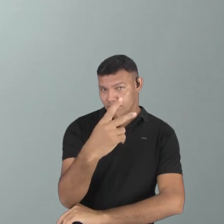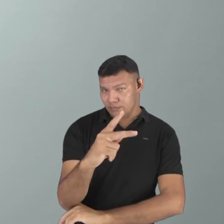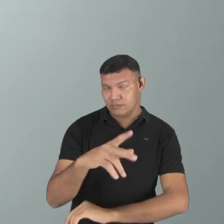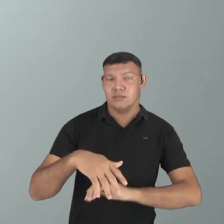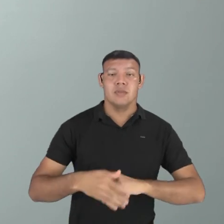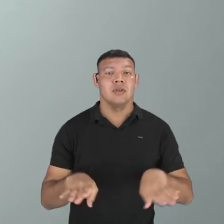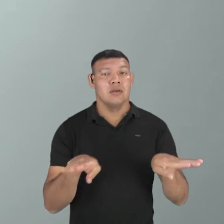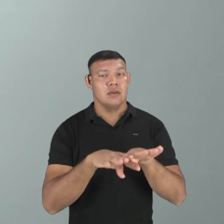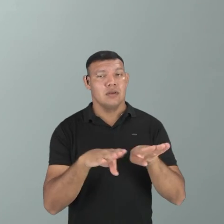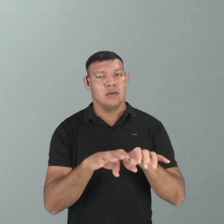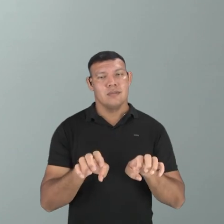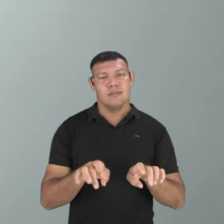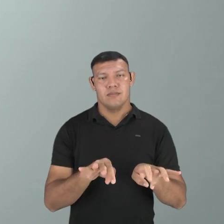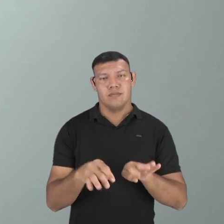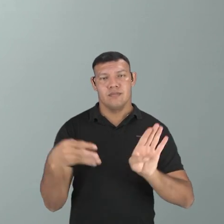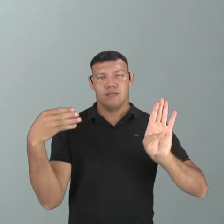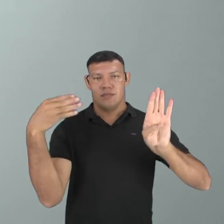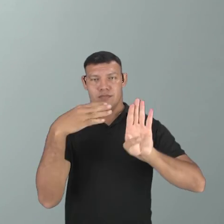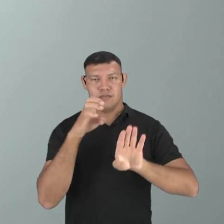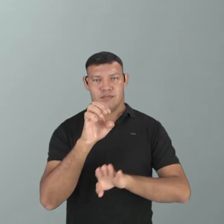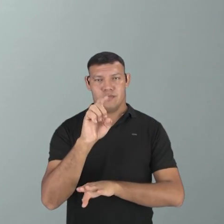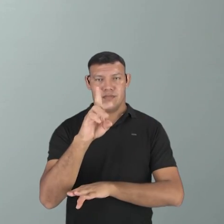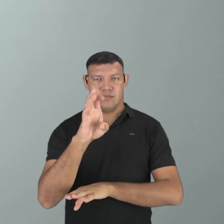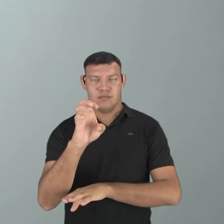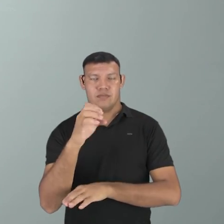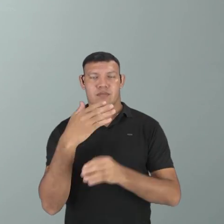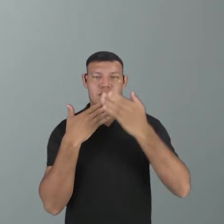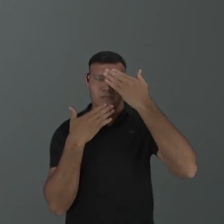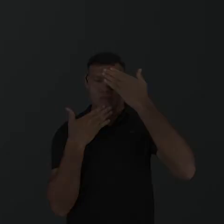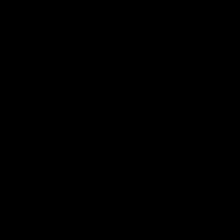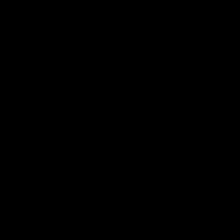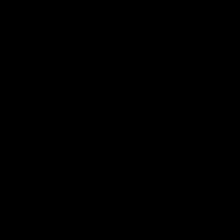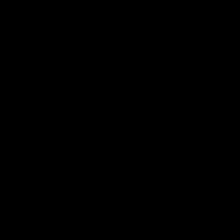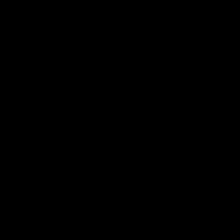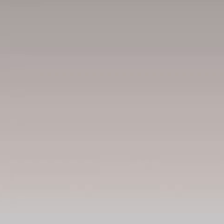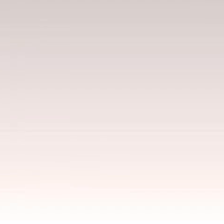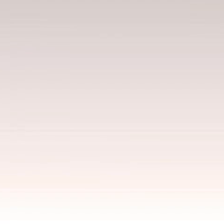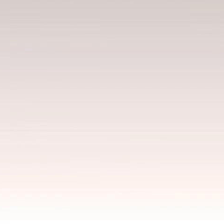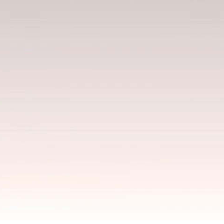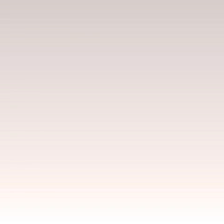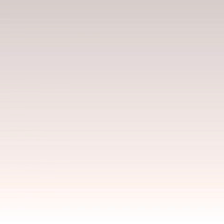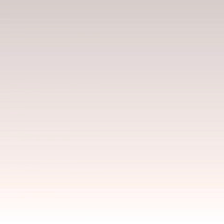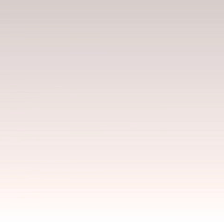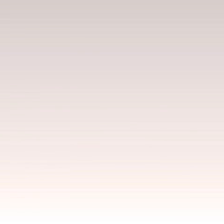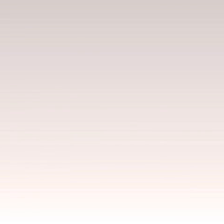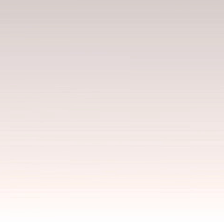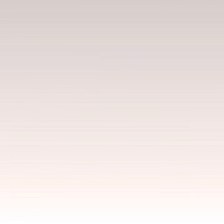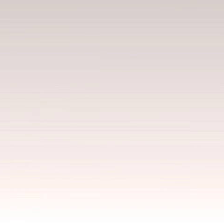professor e também acessem a nossa plataforma Eduque. Obrigada!